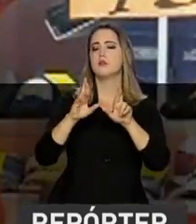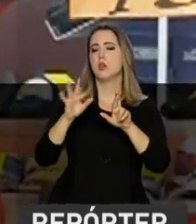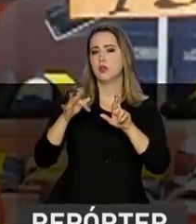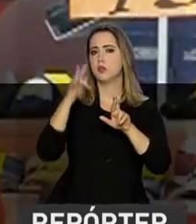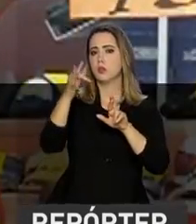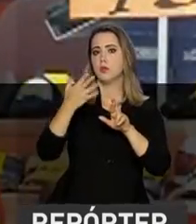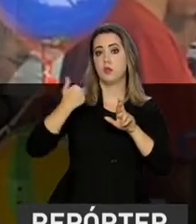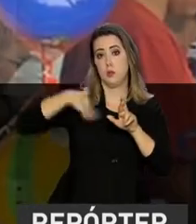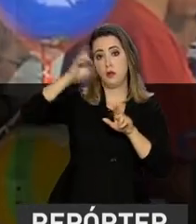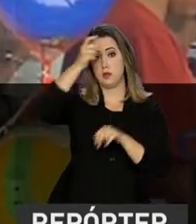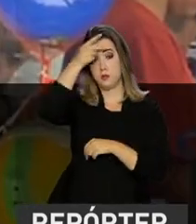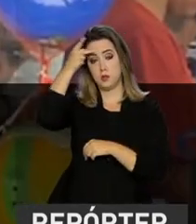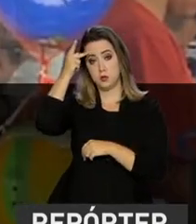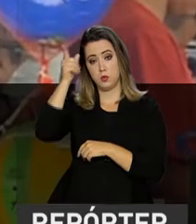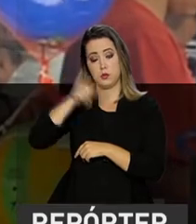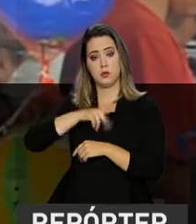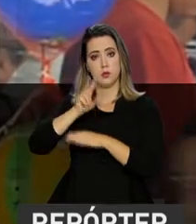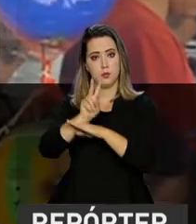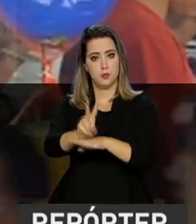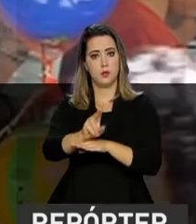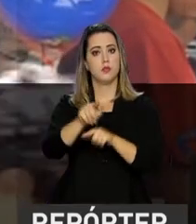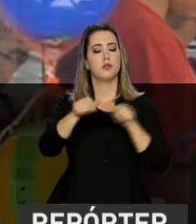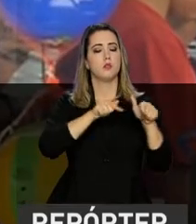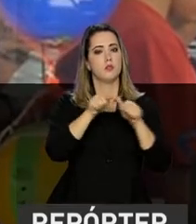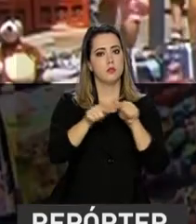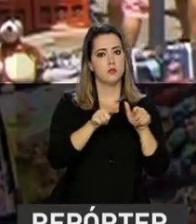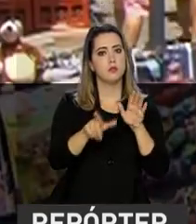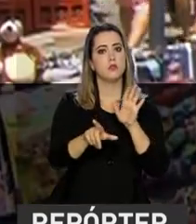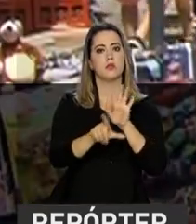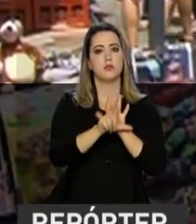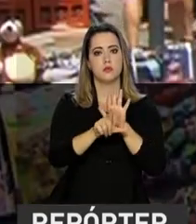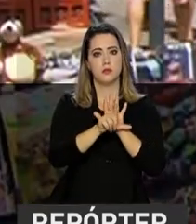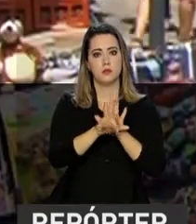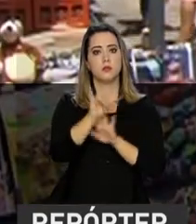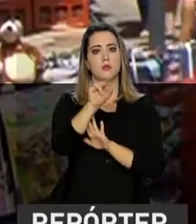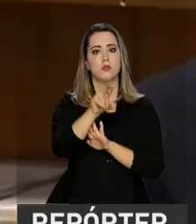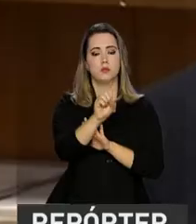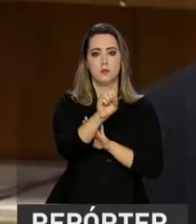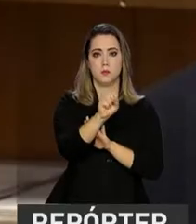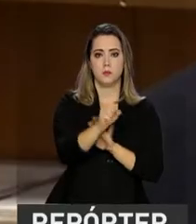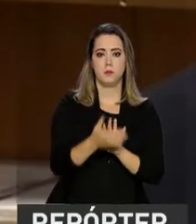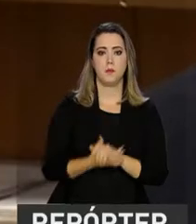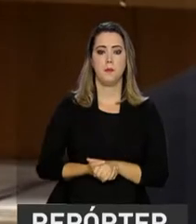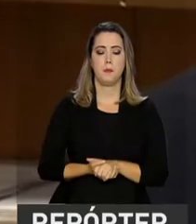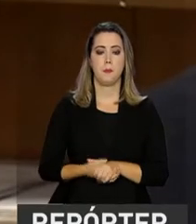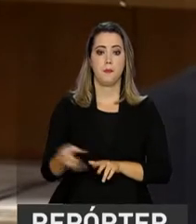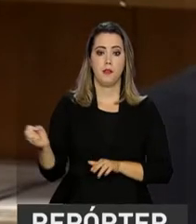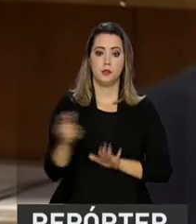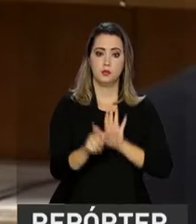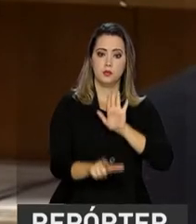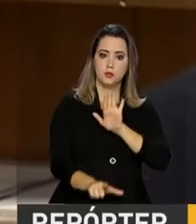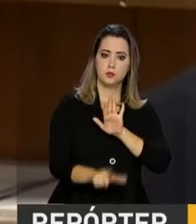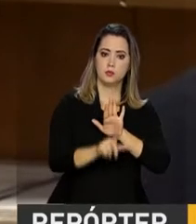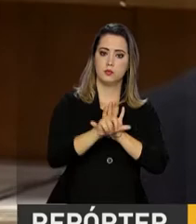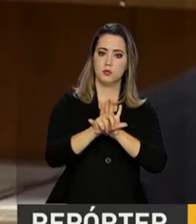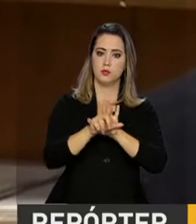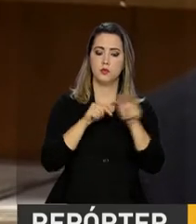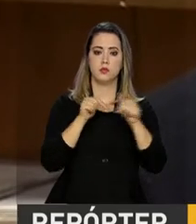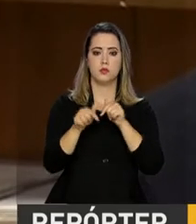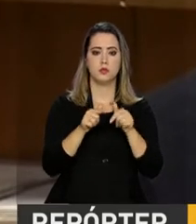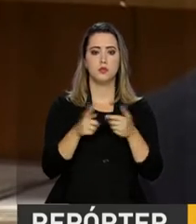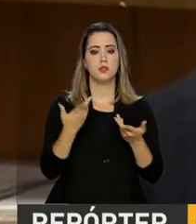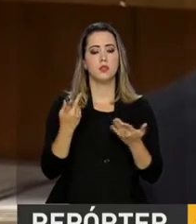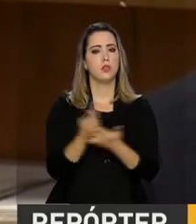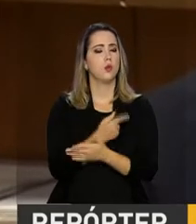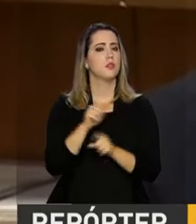mais gente passe a contar com proteção trabalhista e previdenciária. A reforma trabalhista foi feita para que o mercado de